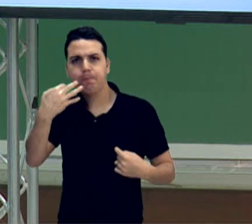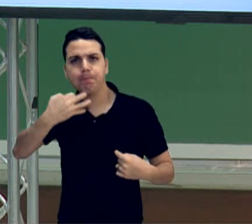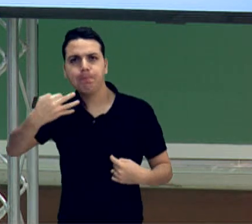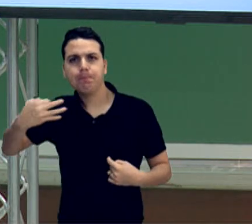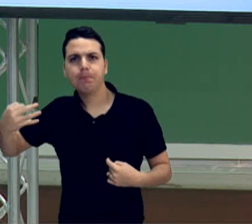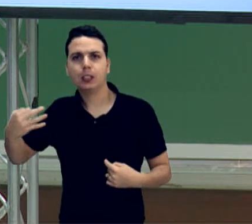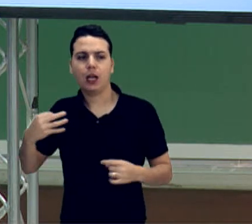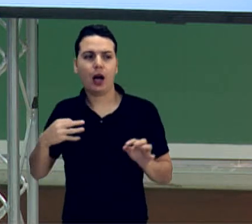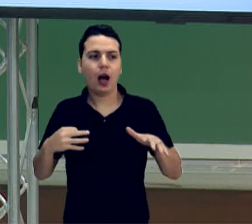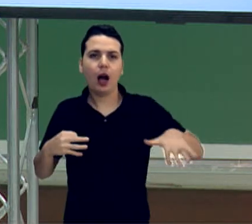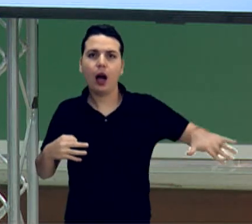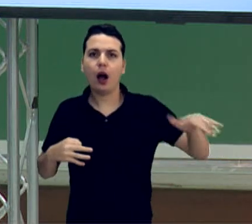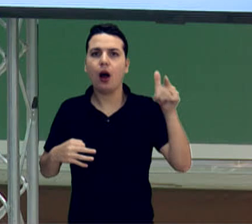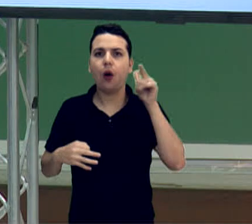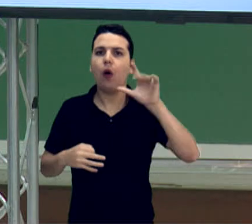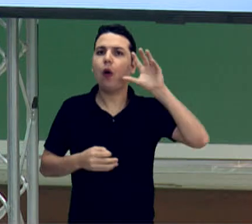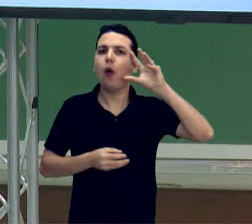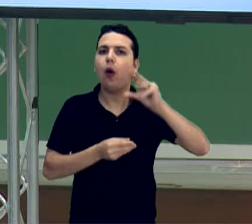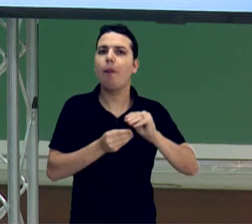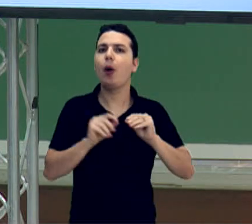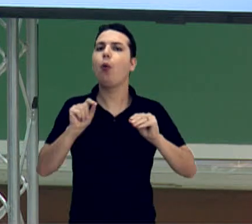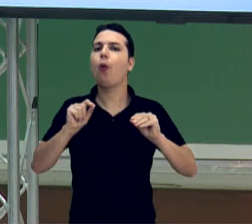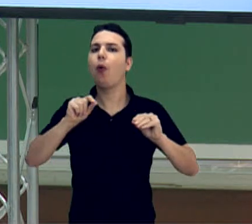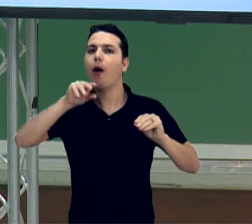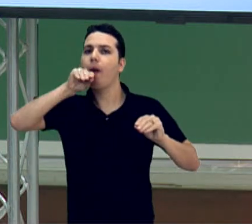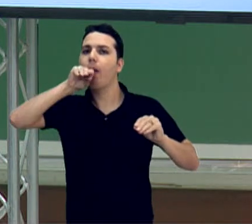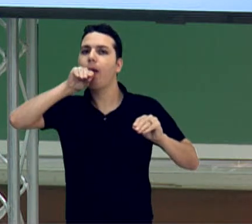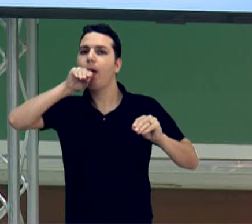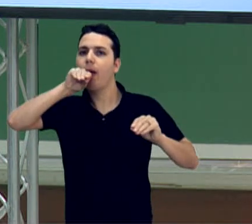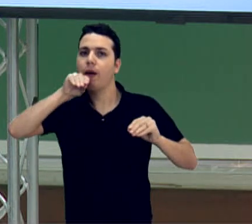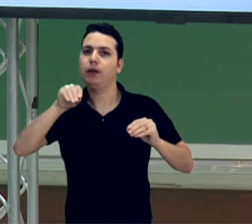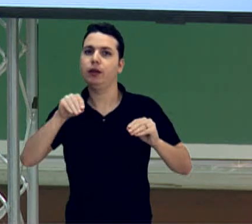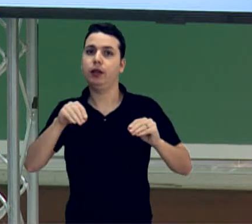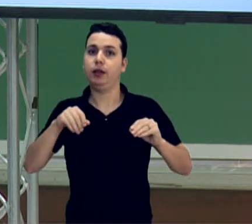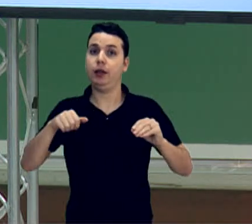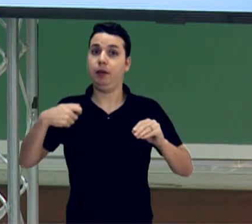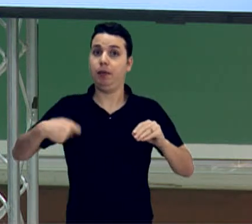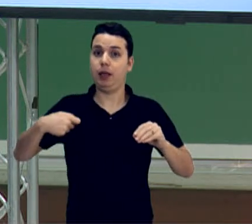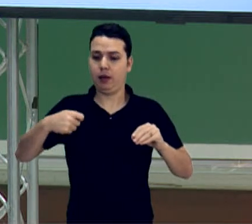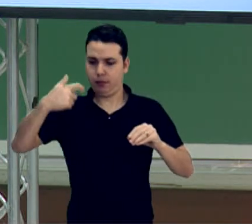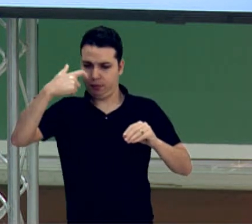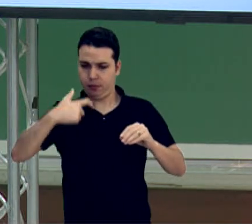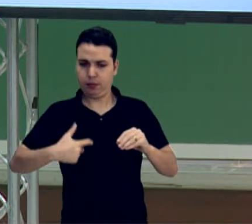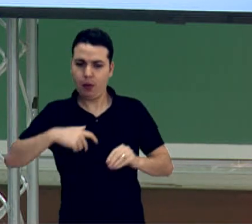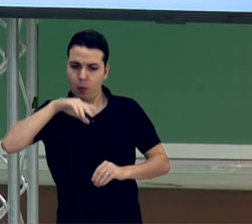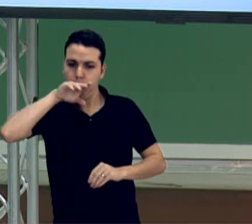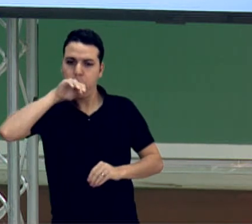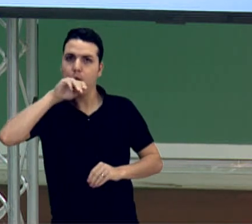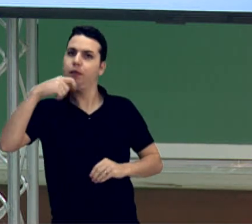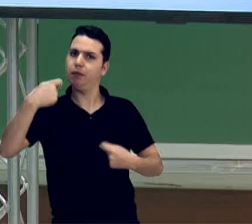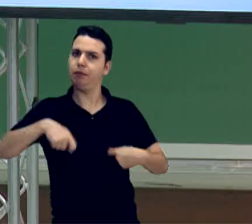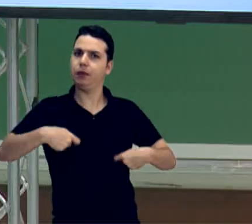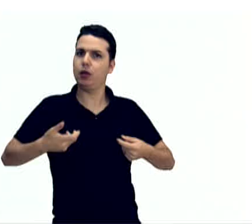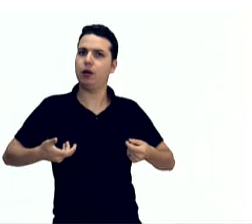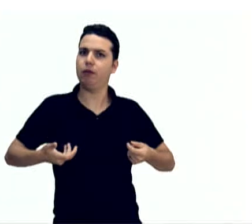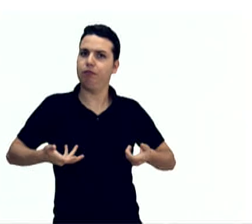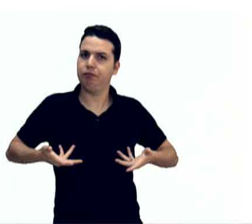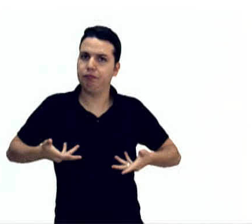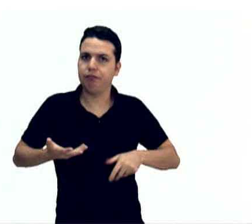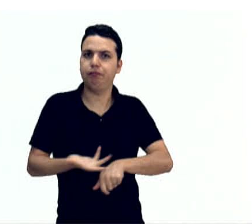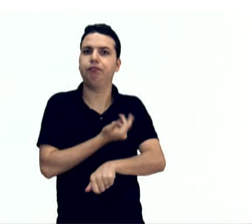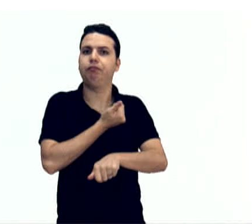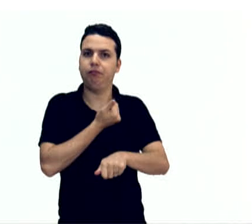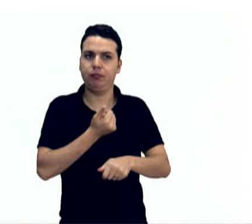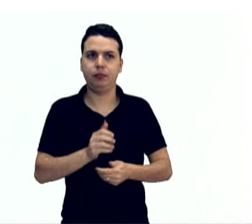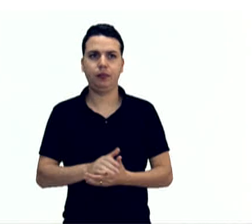pessoas entendam o que ele está cantando, né? Então, ela exige um pouco mais dos intérpretes, né, de quem está cantando. O